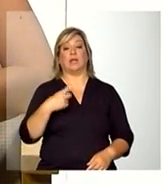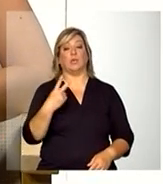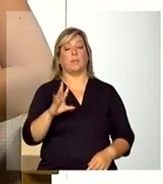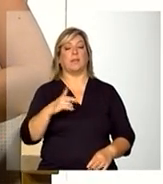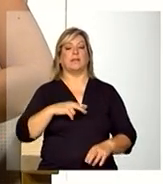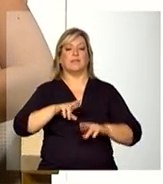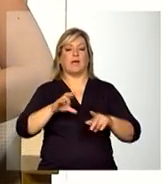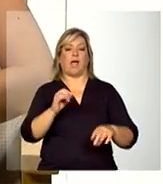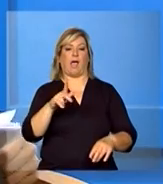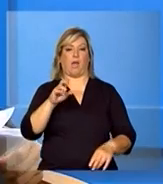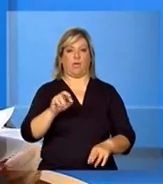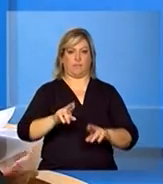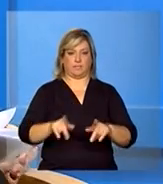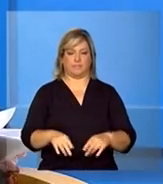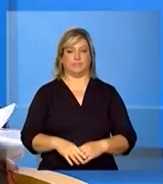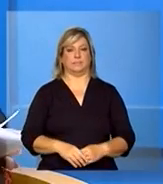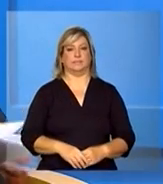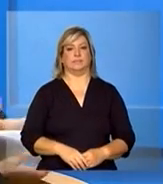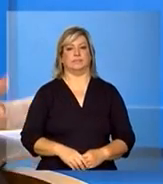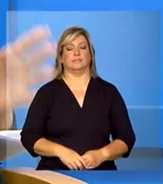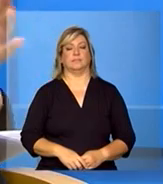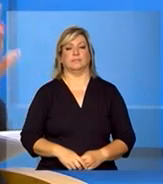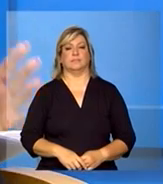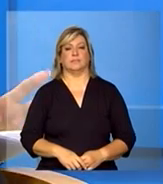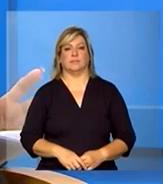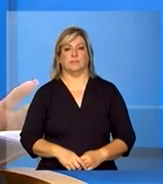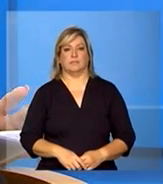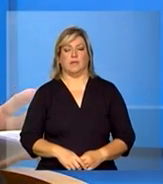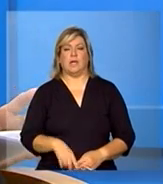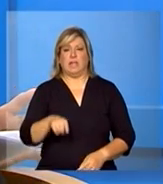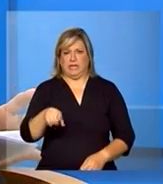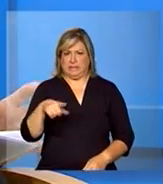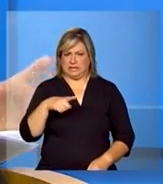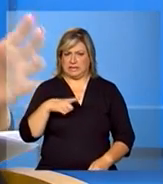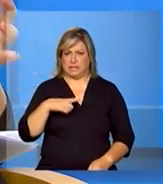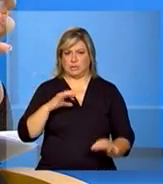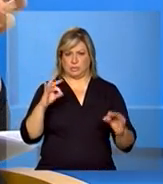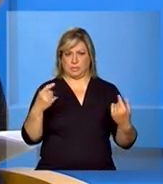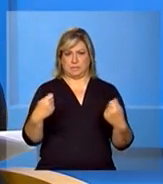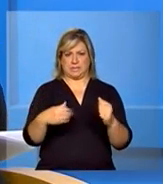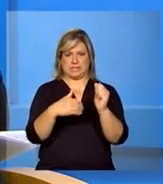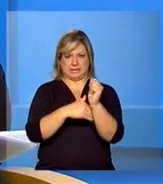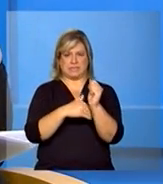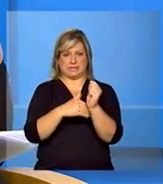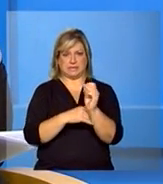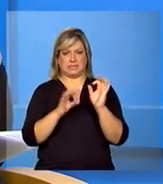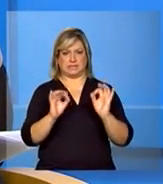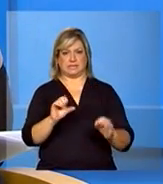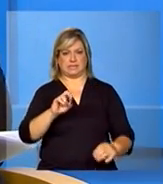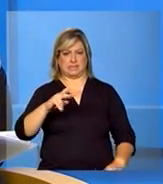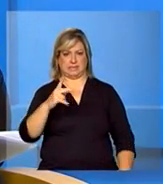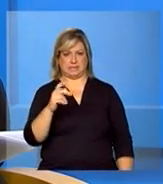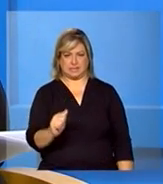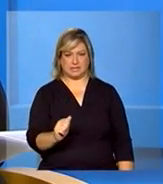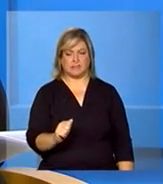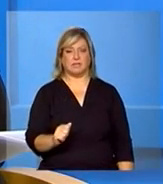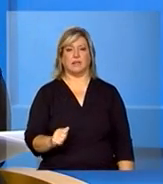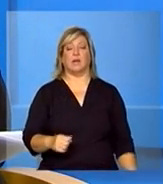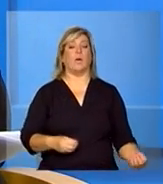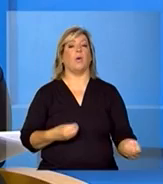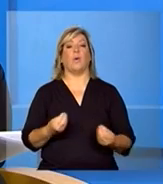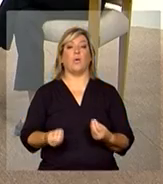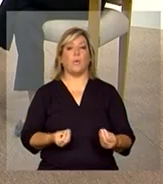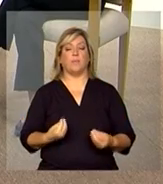adjunto e e agora isso aí tudo deve ter senha né existe uma des como é que funciona